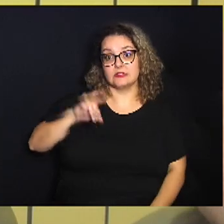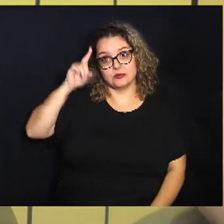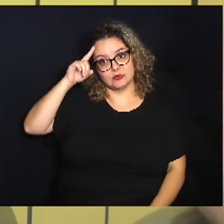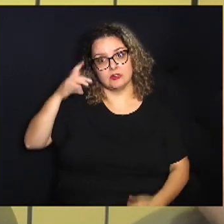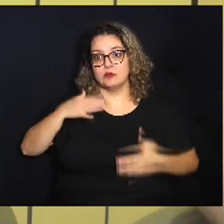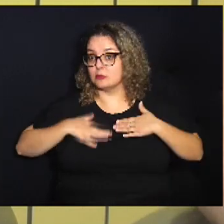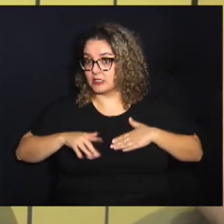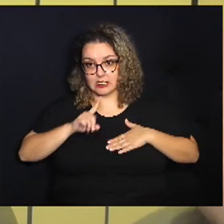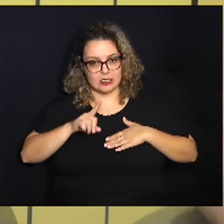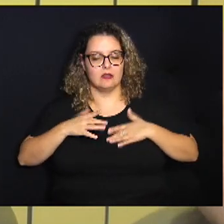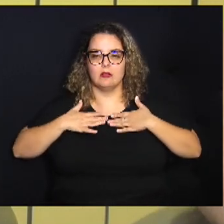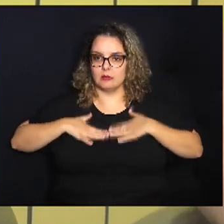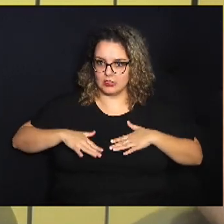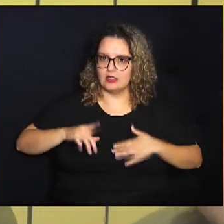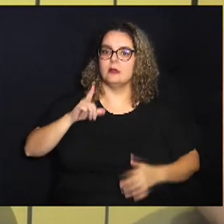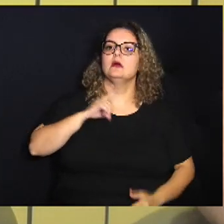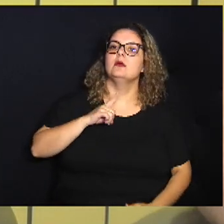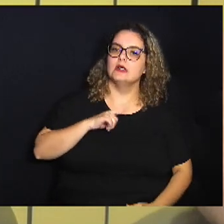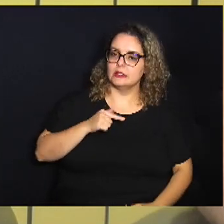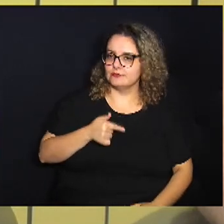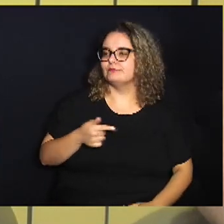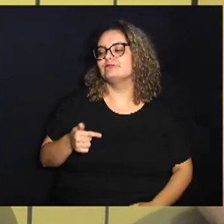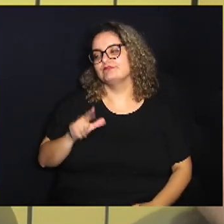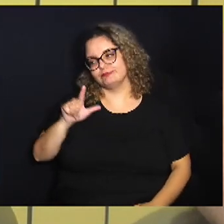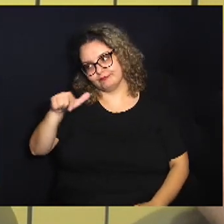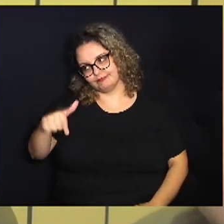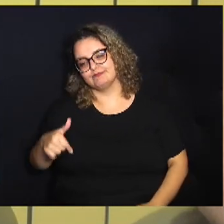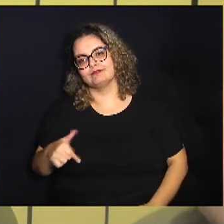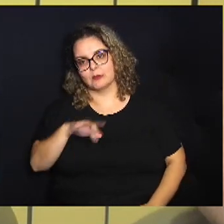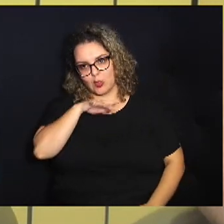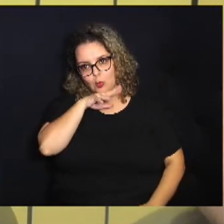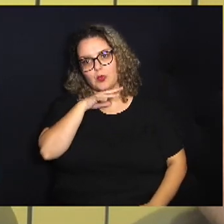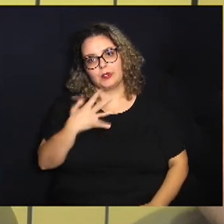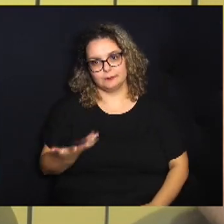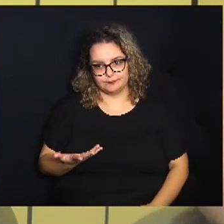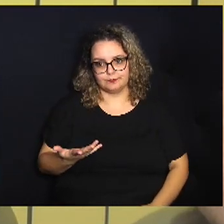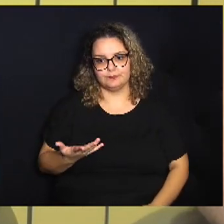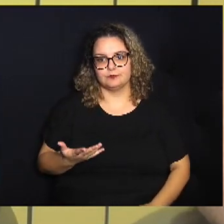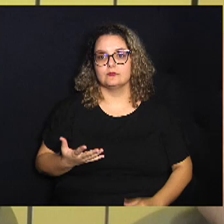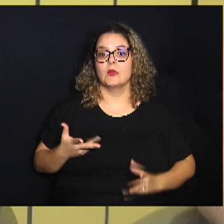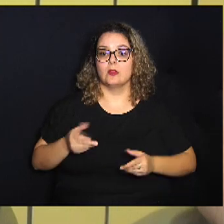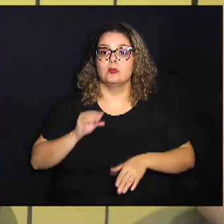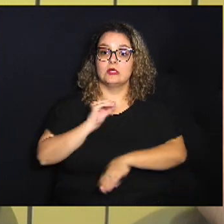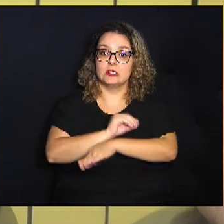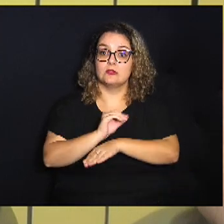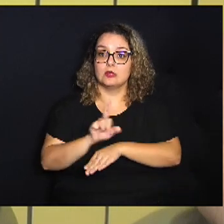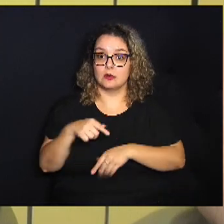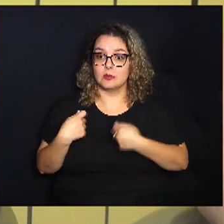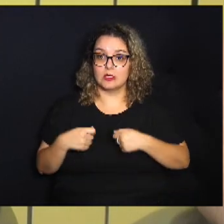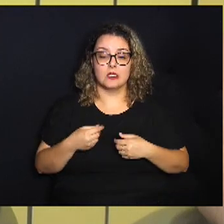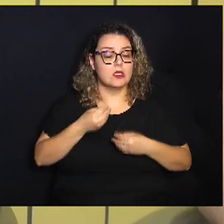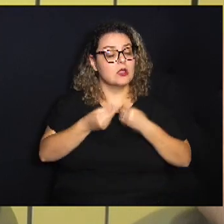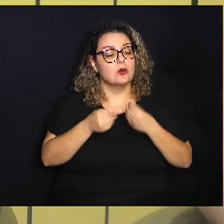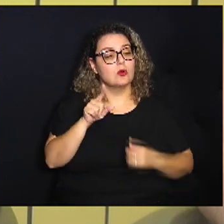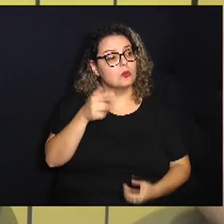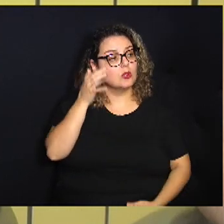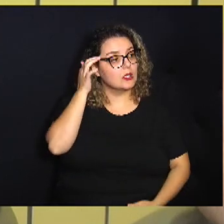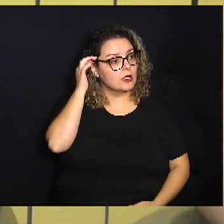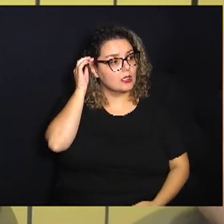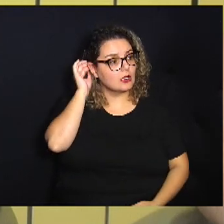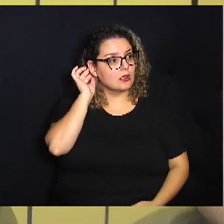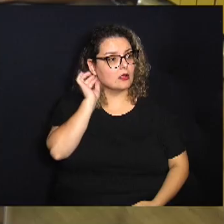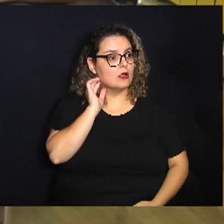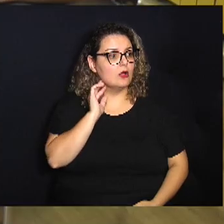ela não descansar, ela vai ter uma semana ruim depois. Então, todo esse cuidado é necessário. E como que é, por exemplo, por